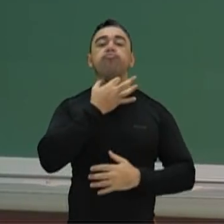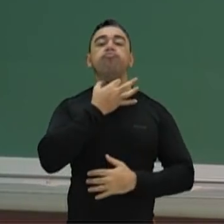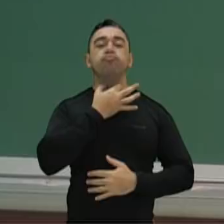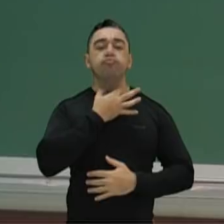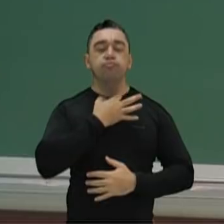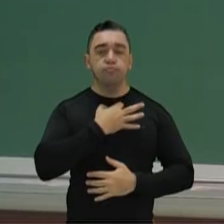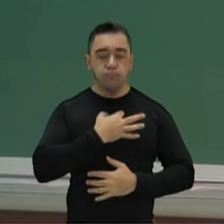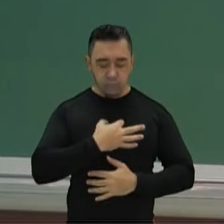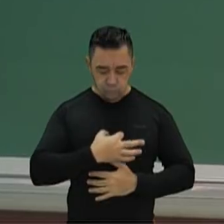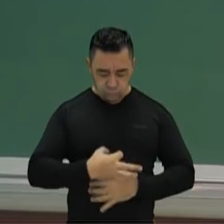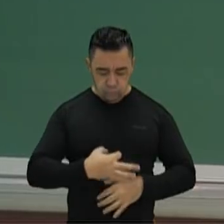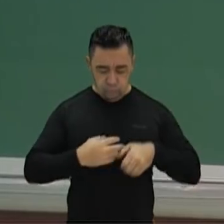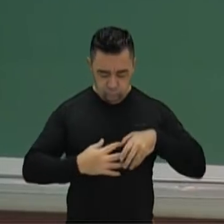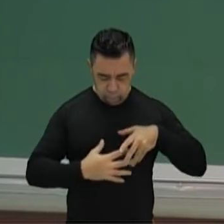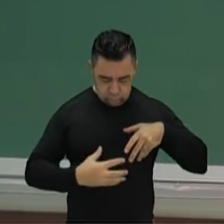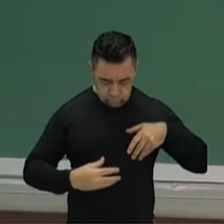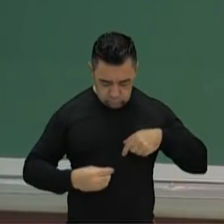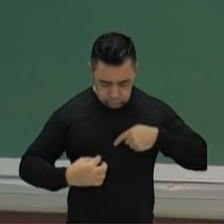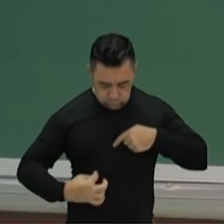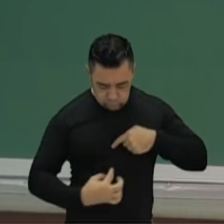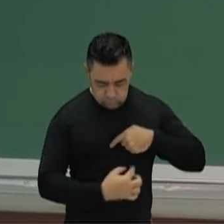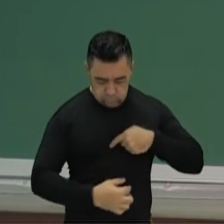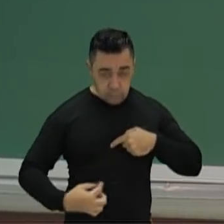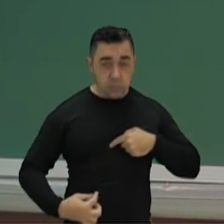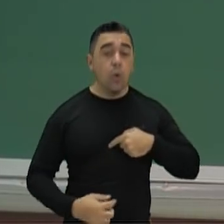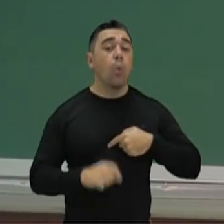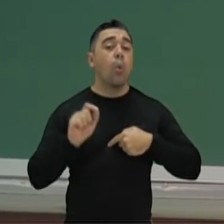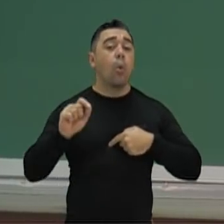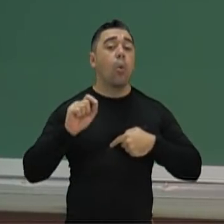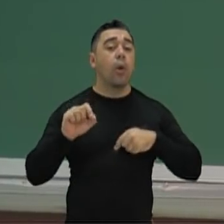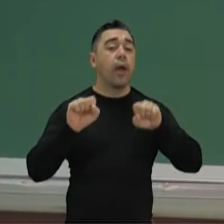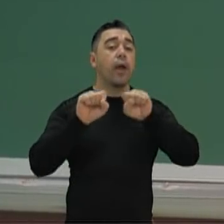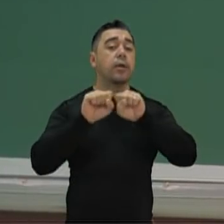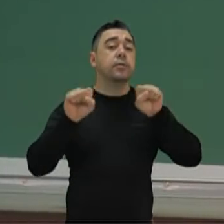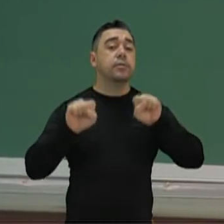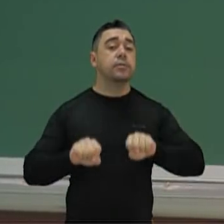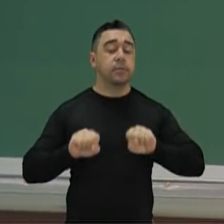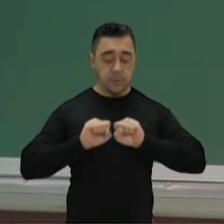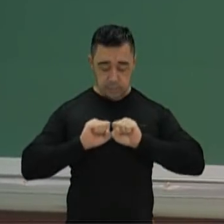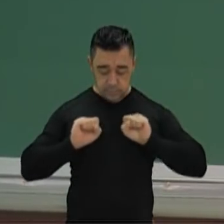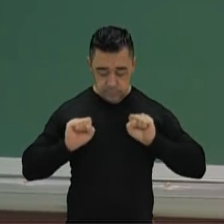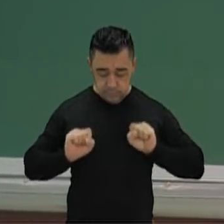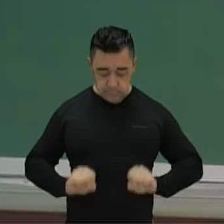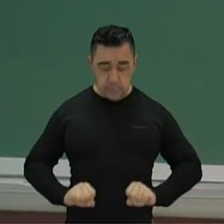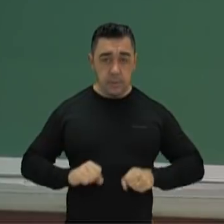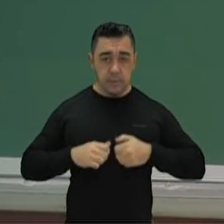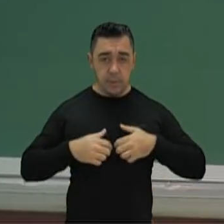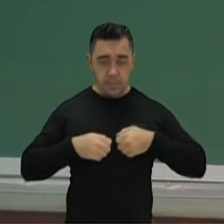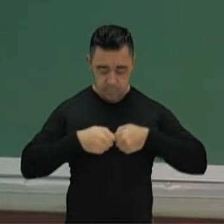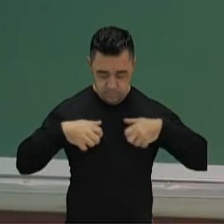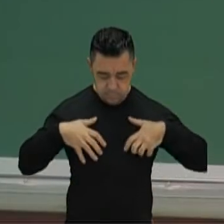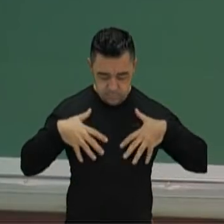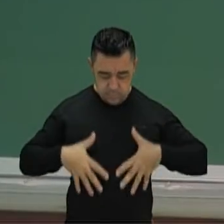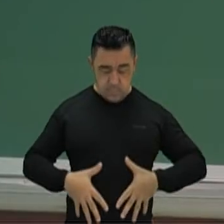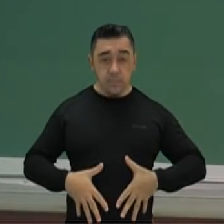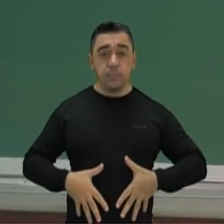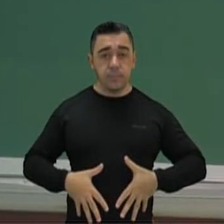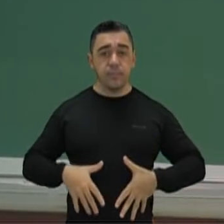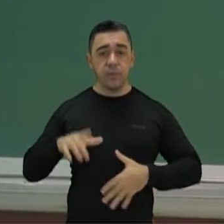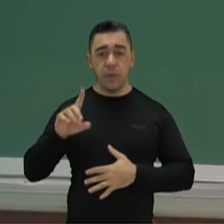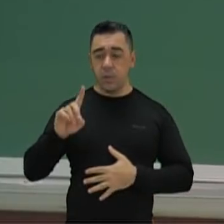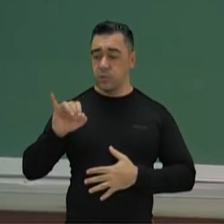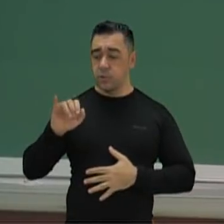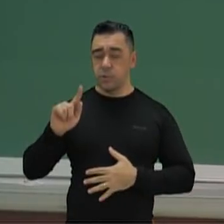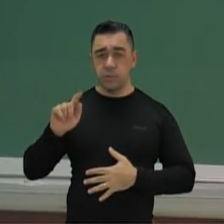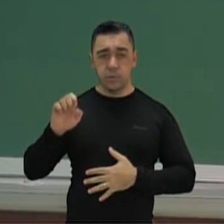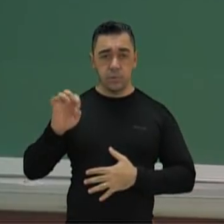com o esôfago, para formar todo um sistema. No nosso exemplo, um sistema digestório. E